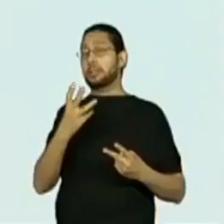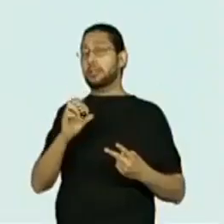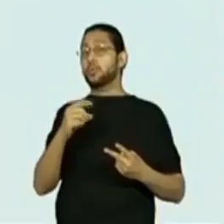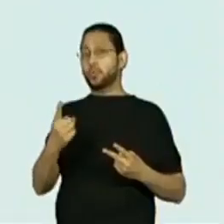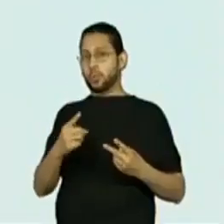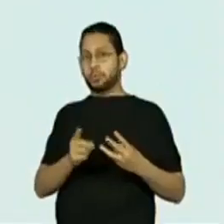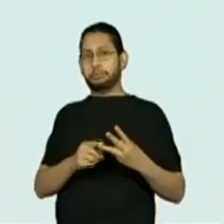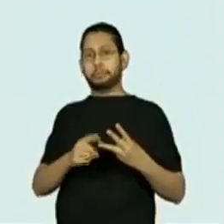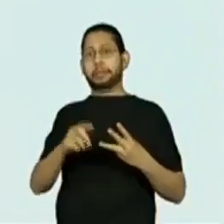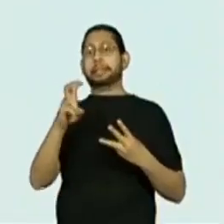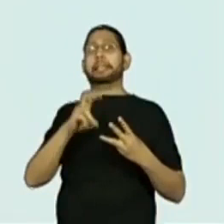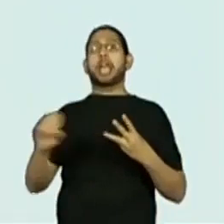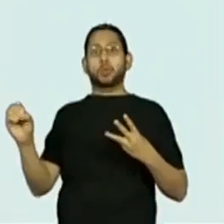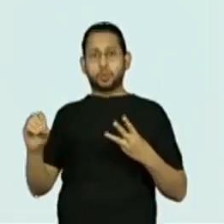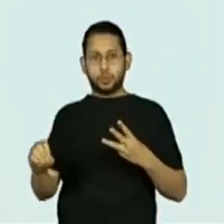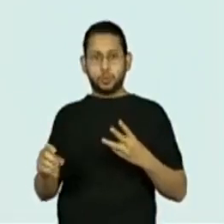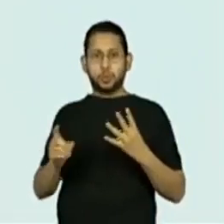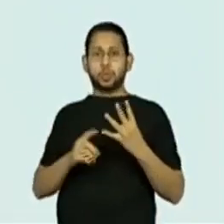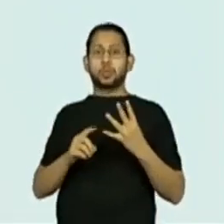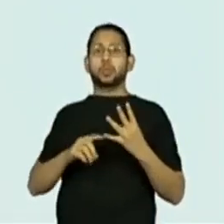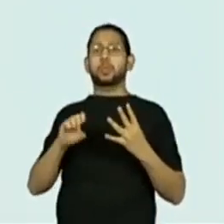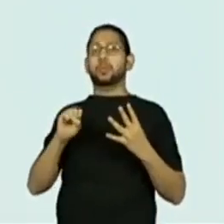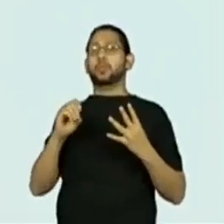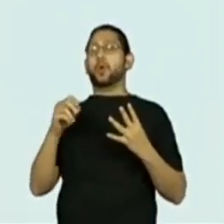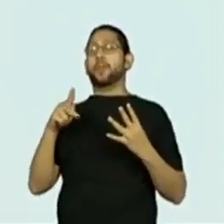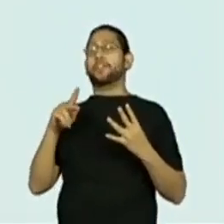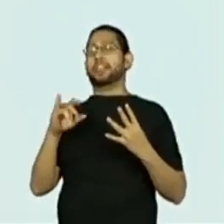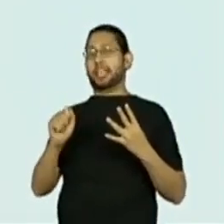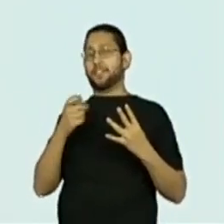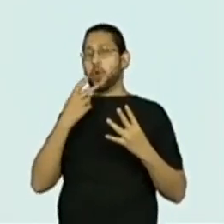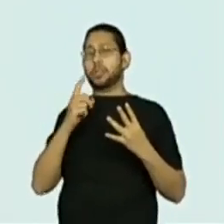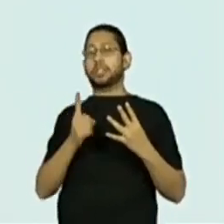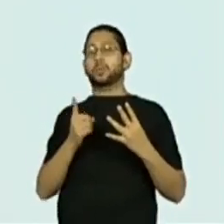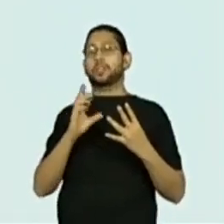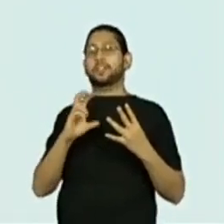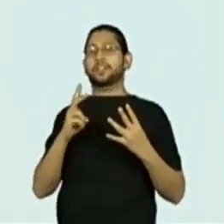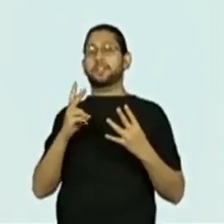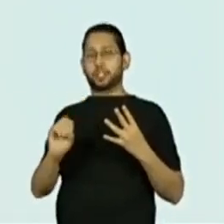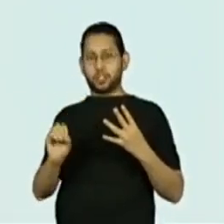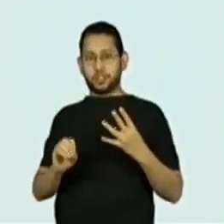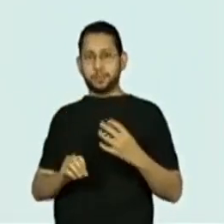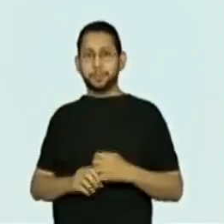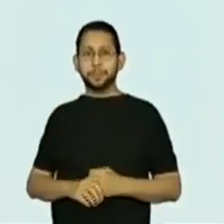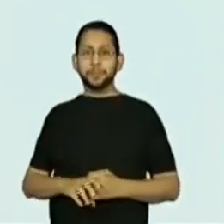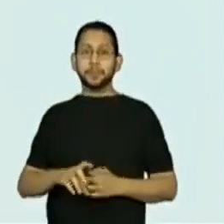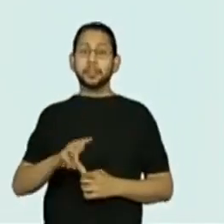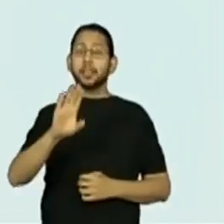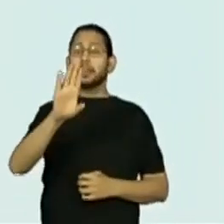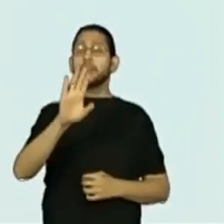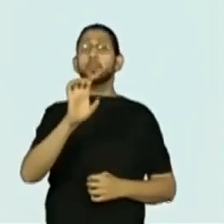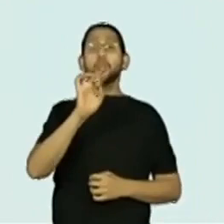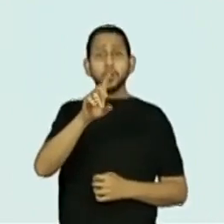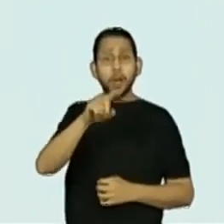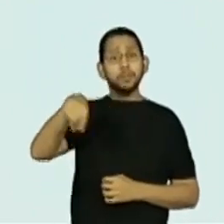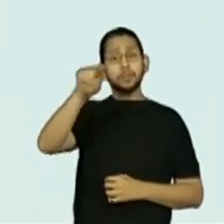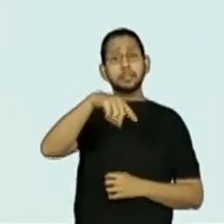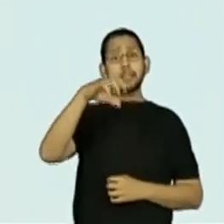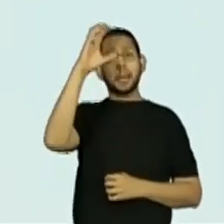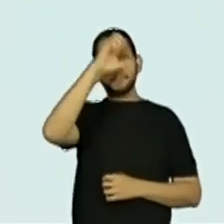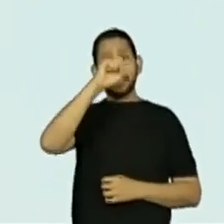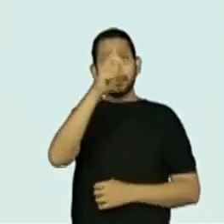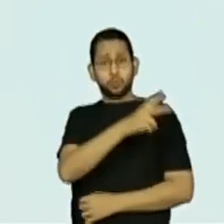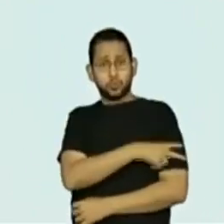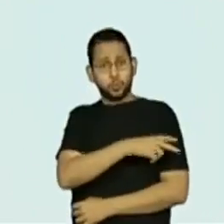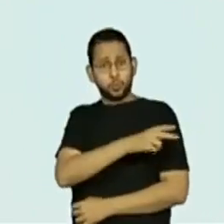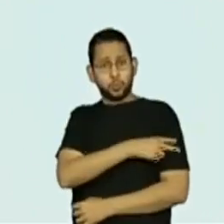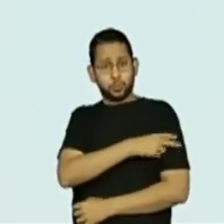chutou 500 e a Sofia 120. Nossa! A gente queria fazer uma ponte também com o que vocês aprenderam lá no segundo